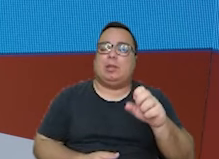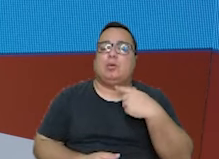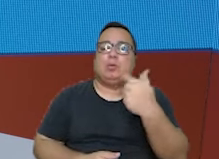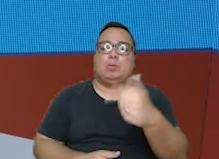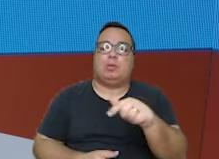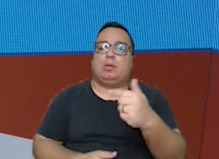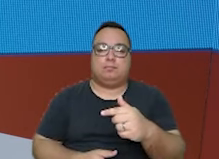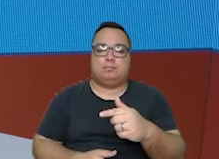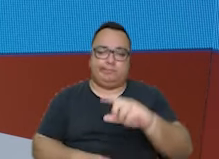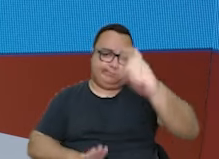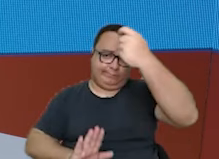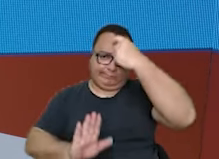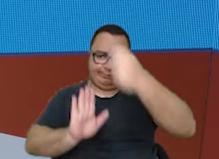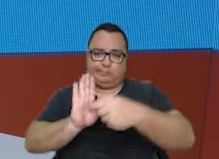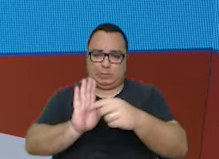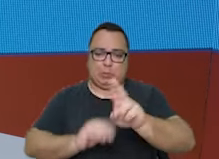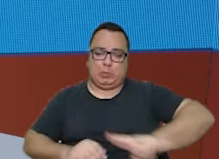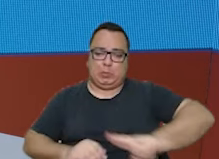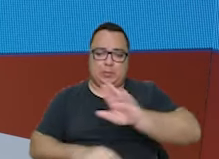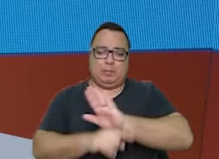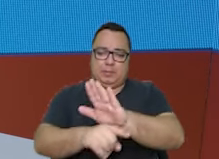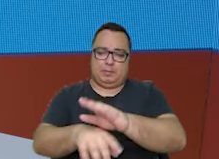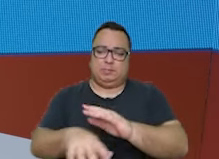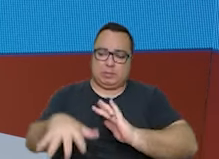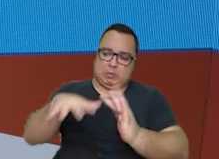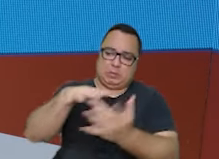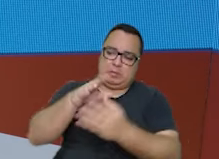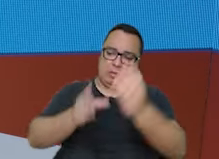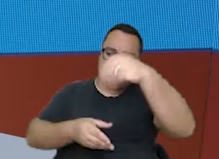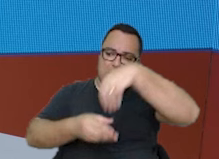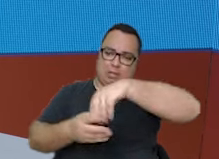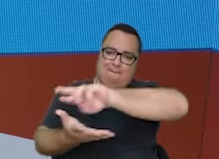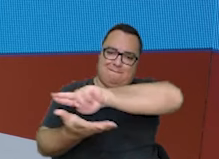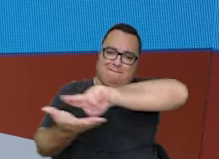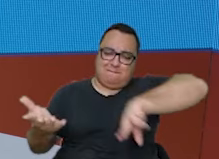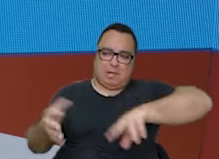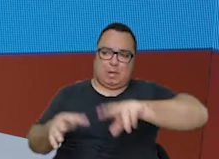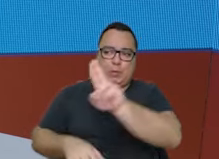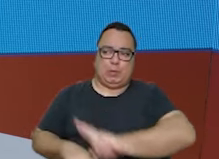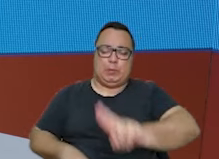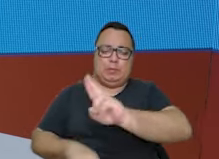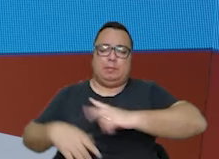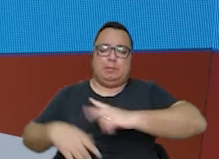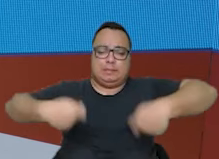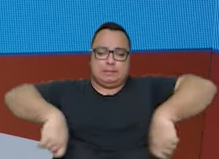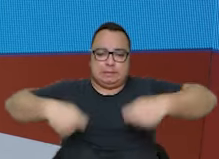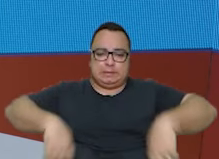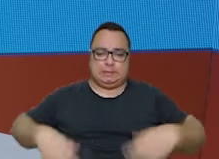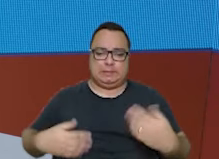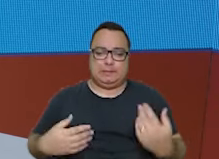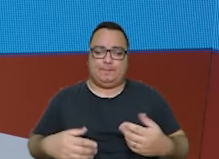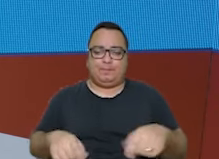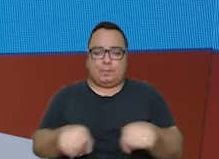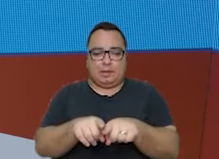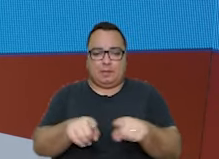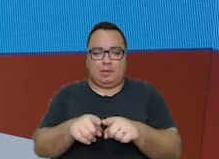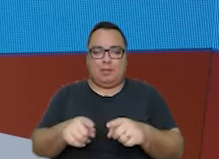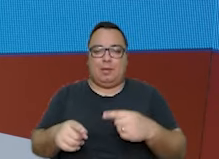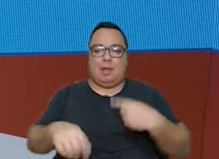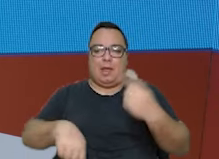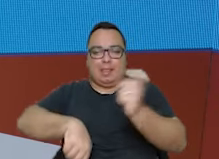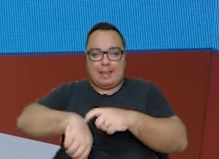integração usar recursos das próprias redes sociais onde você vai trabalhar a programação né a postagem programada de